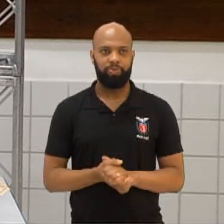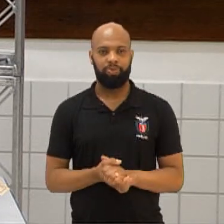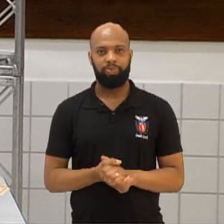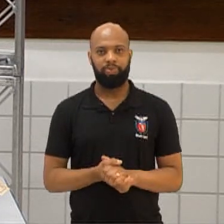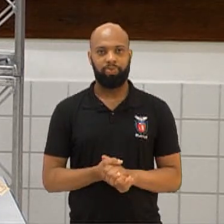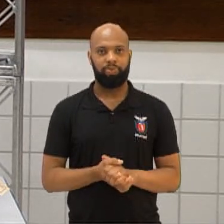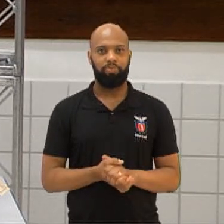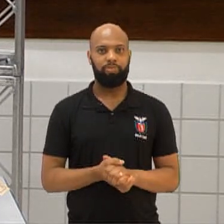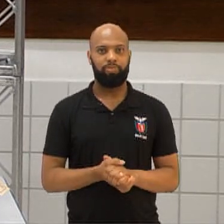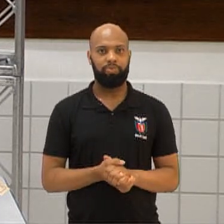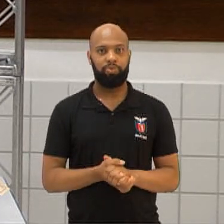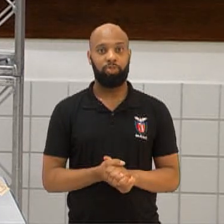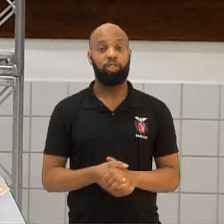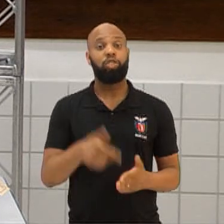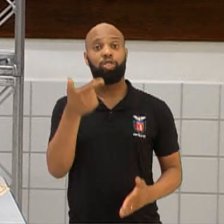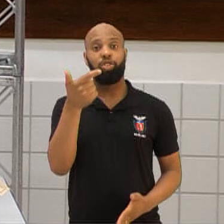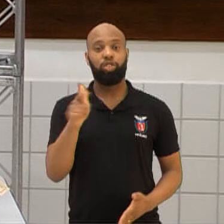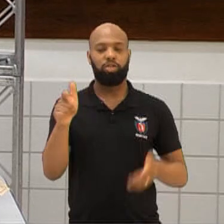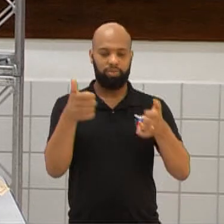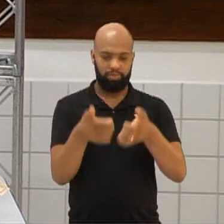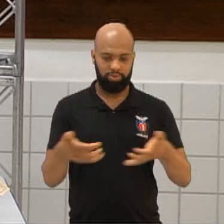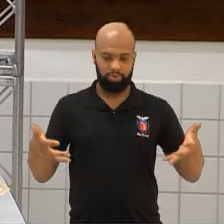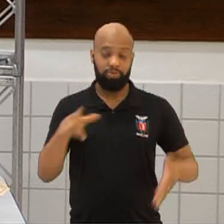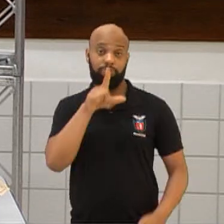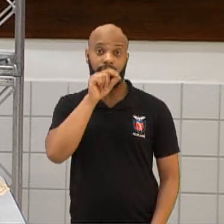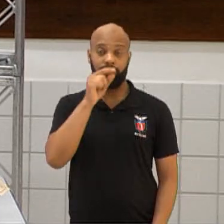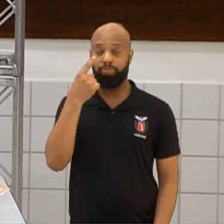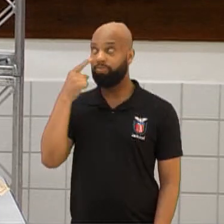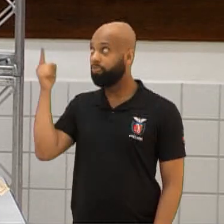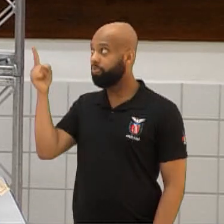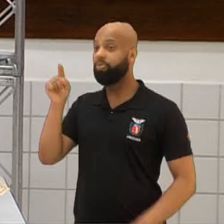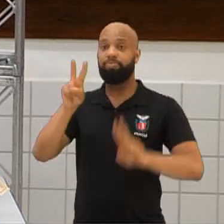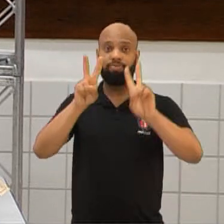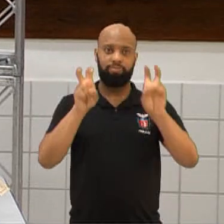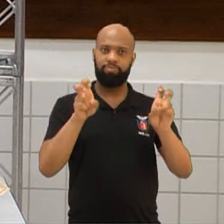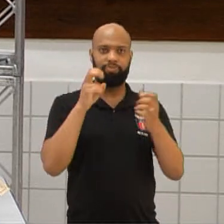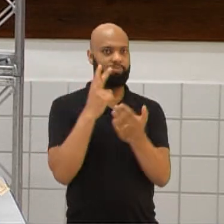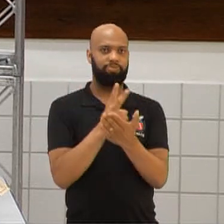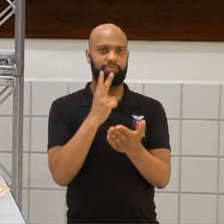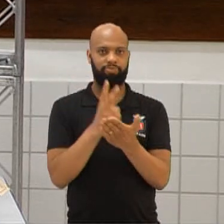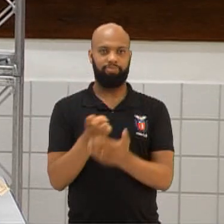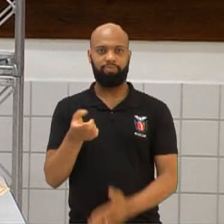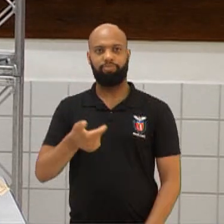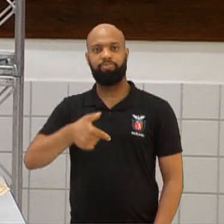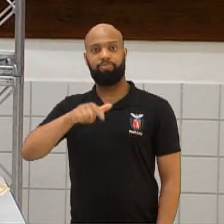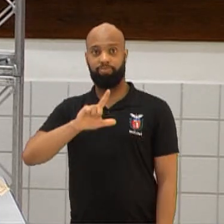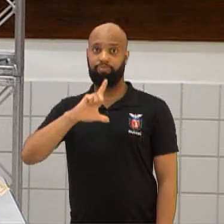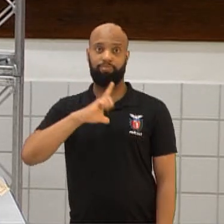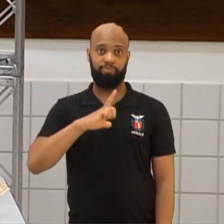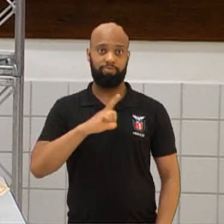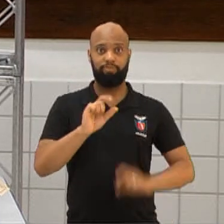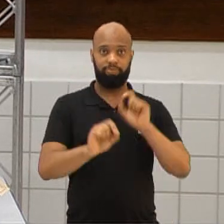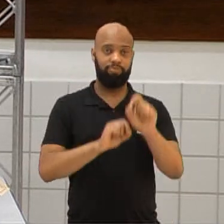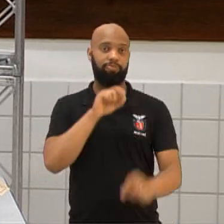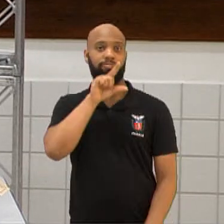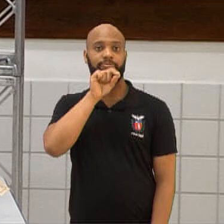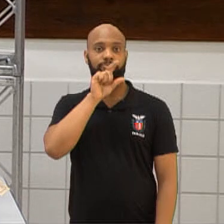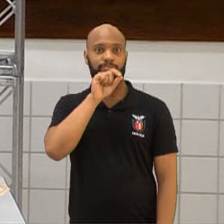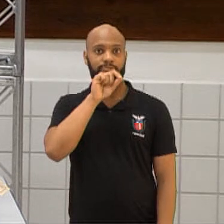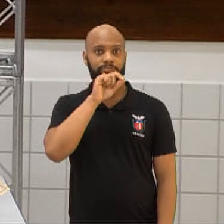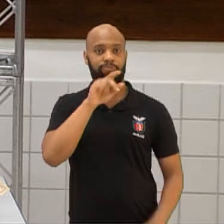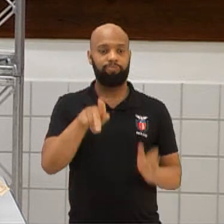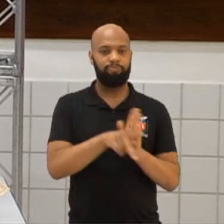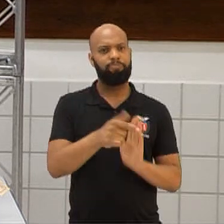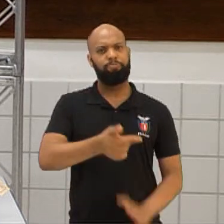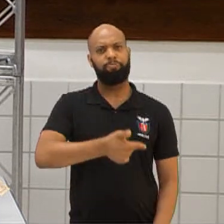E, como eu trouxe novamente os nossos amiguinhos, nós já sabemos qual é o tema da aula de hoje. E o tema da aula de hoje é aves, a